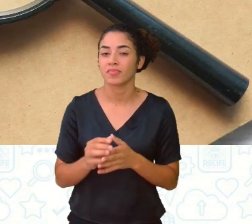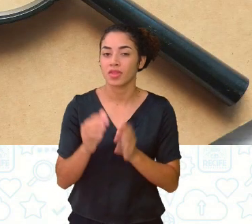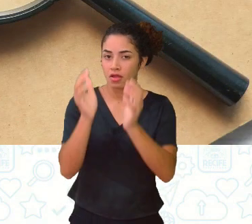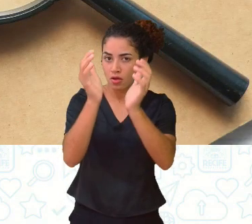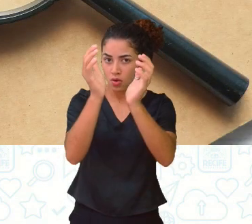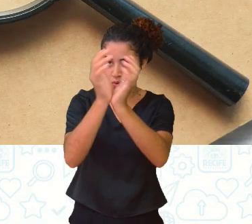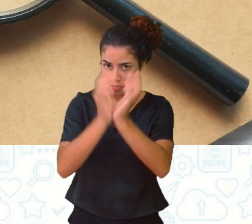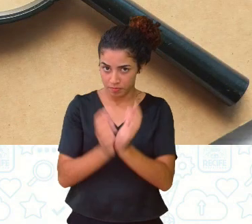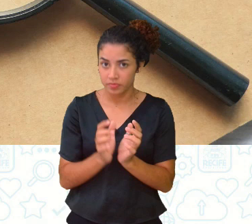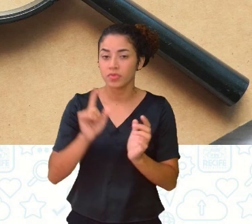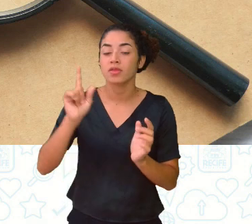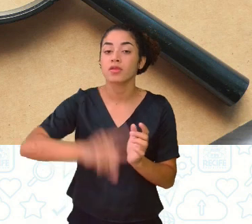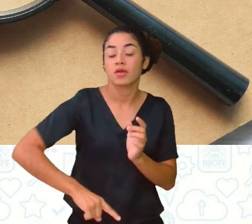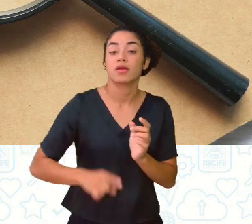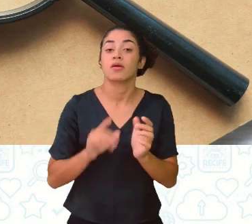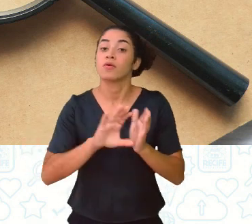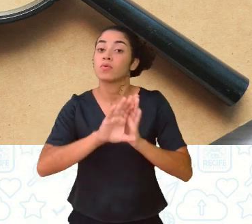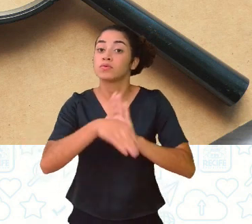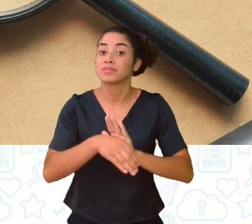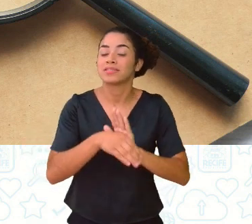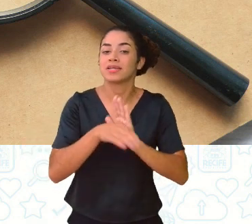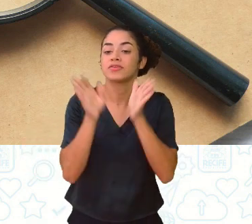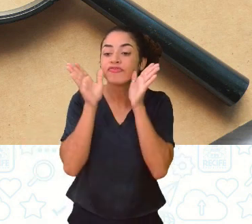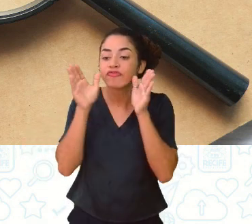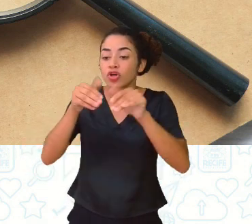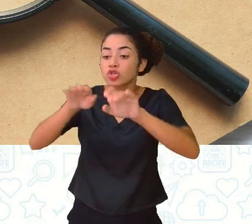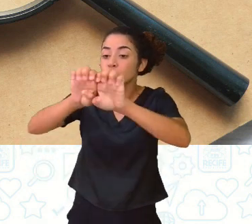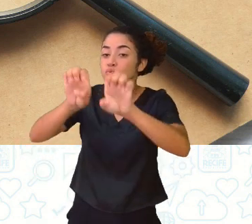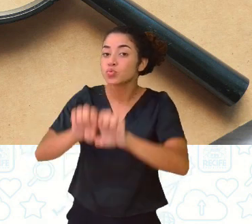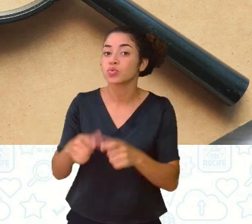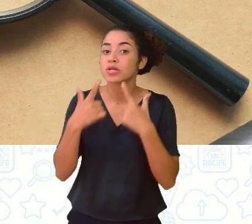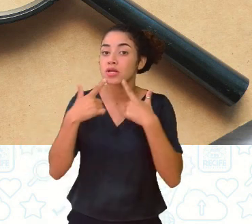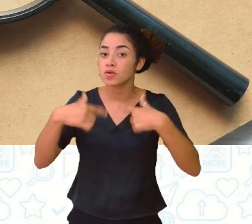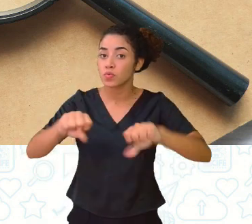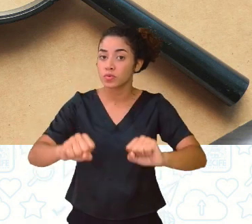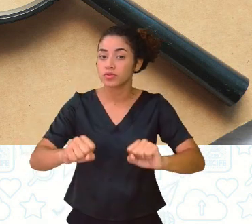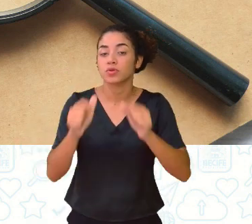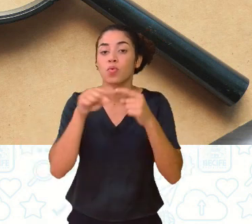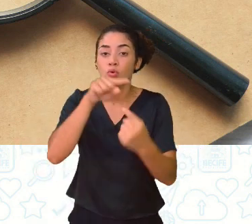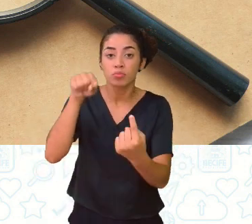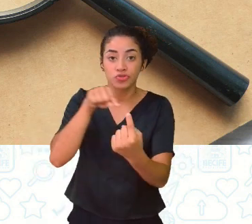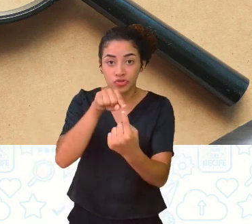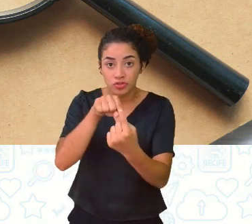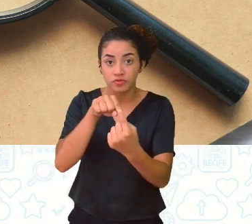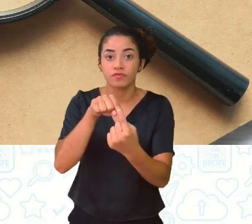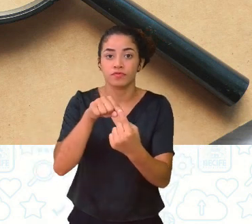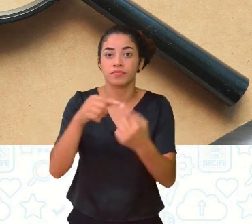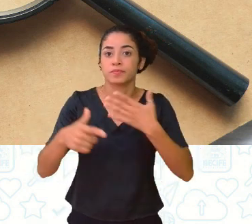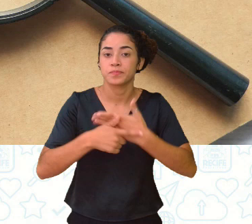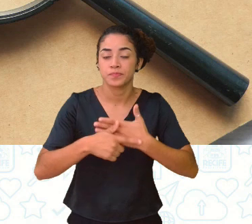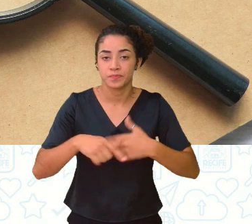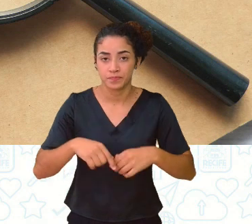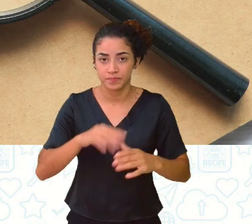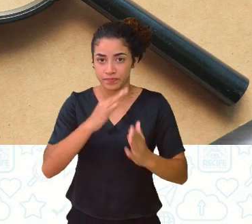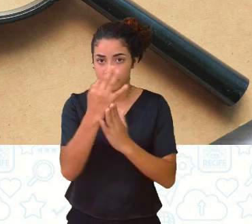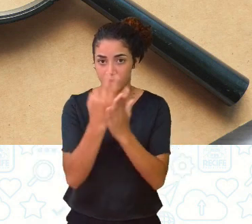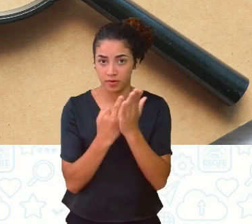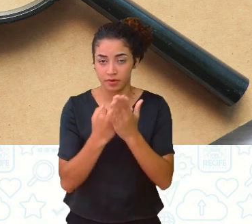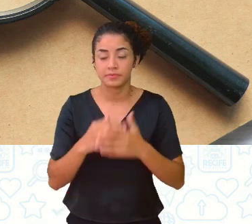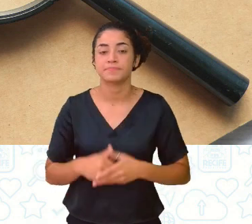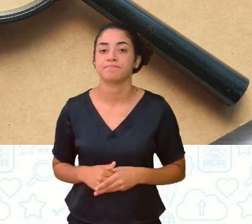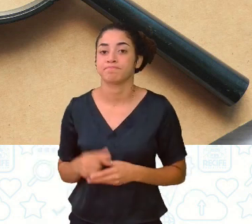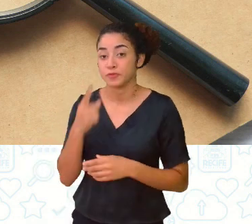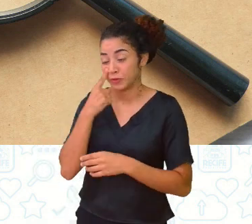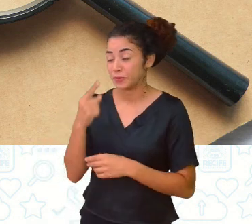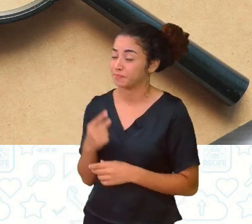agrupamento textual é um conceito que se refere às estruturas linguísticas com objetivos e finalidades do texto. Ó, olha aqui pra mim,